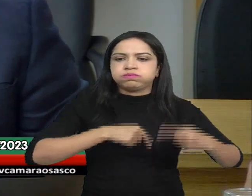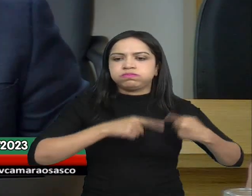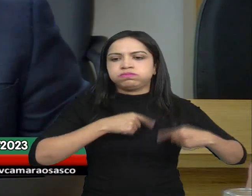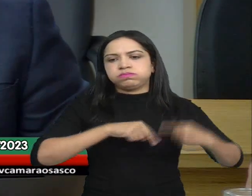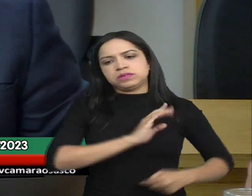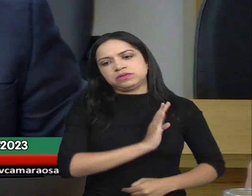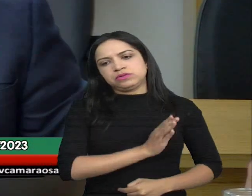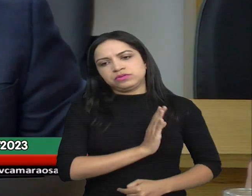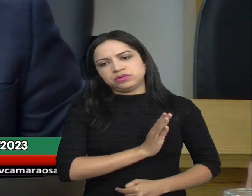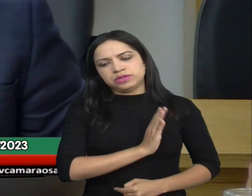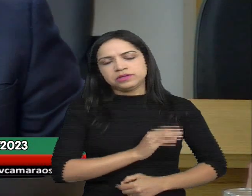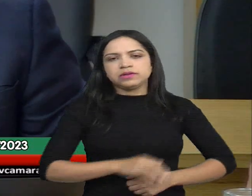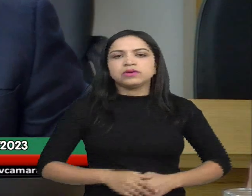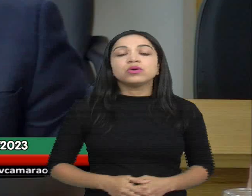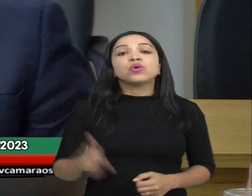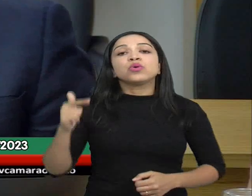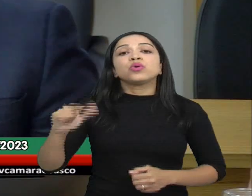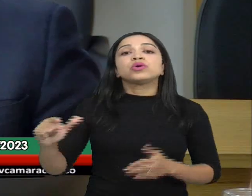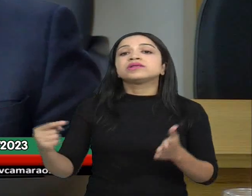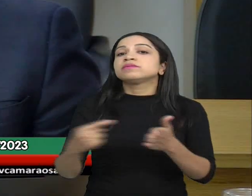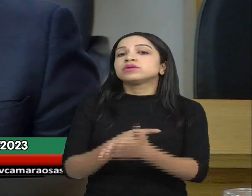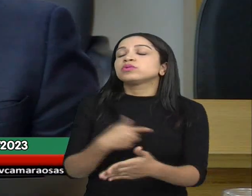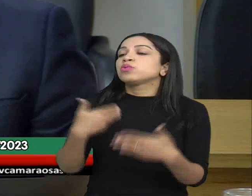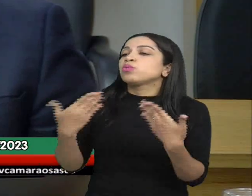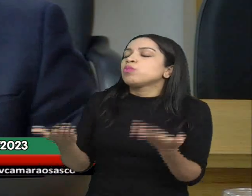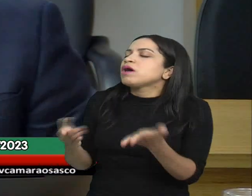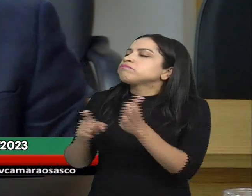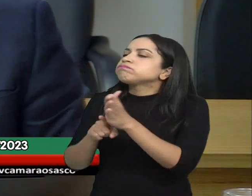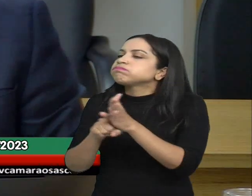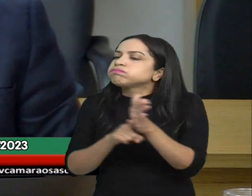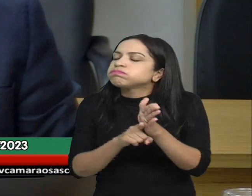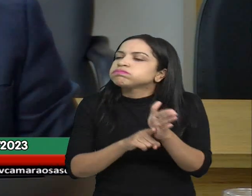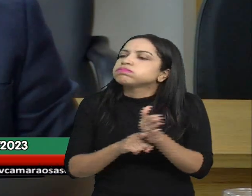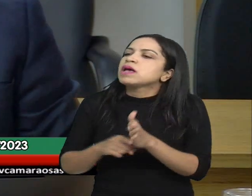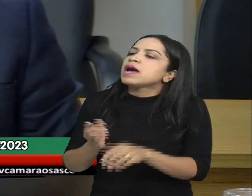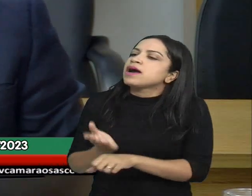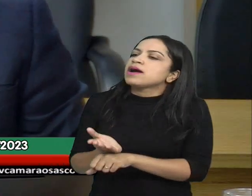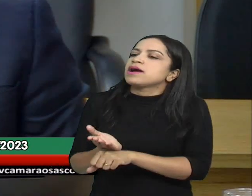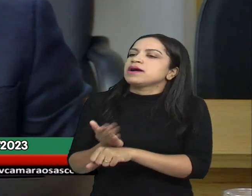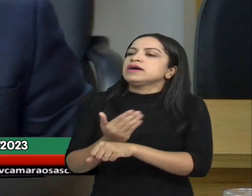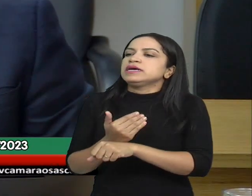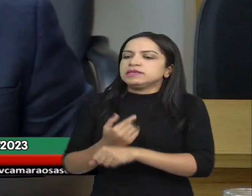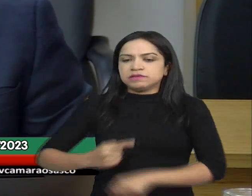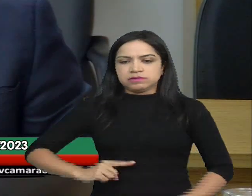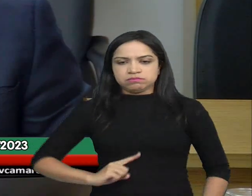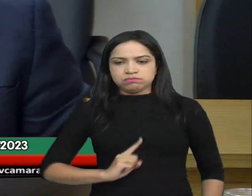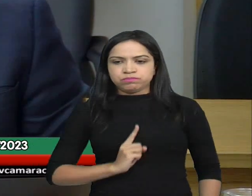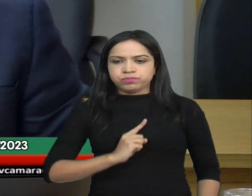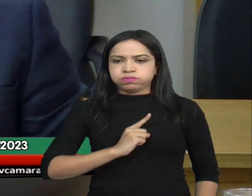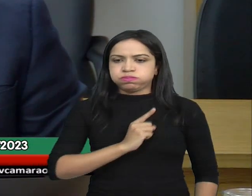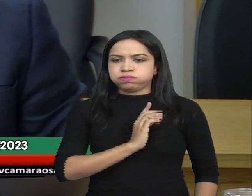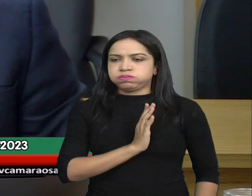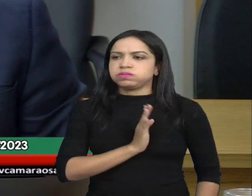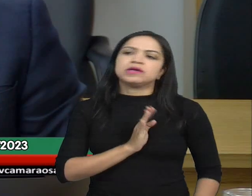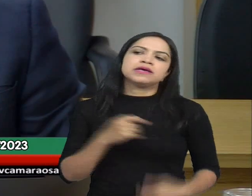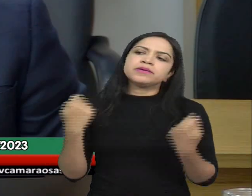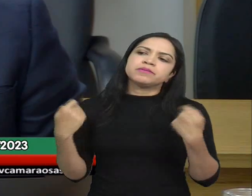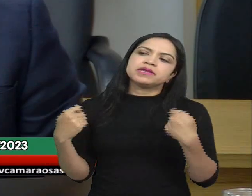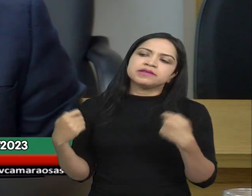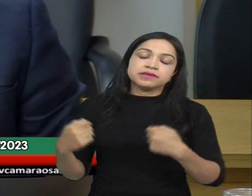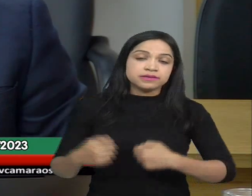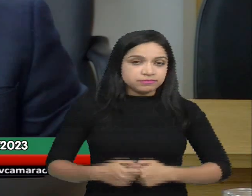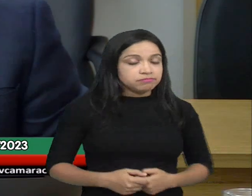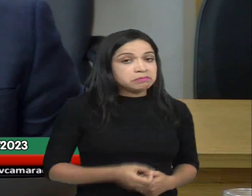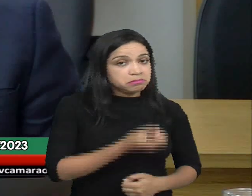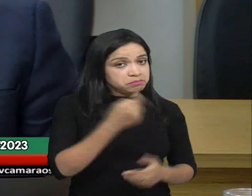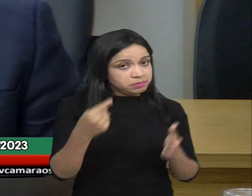exames devem ser feitos antes do cateterismo? Boa pergunta. Então, o cateterismo ele tem que ser um exame